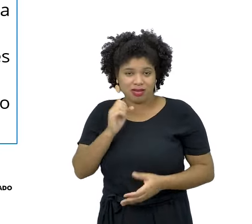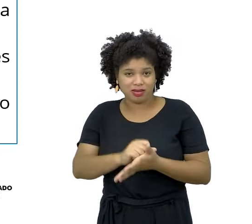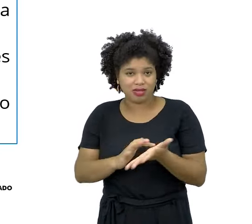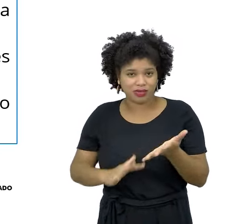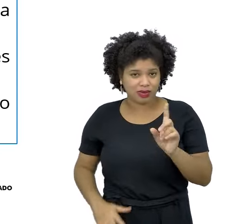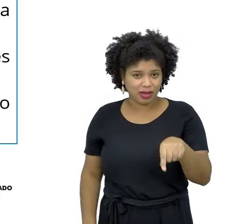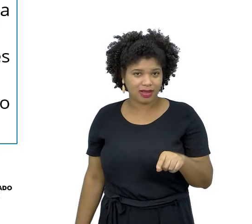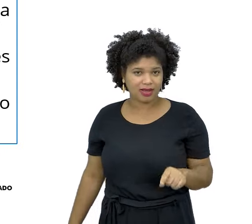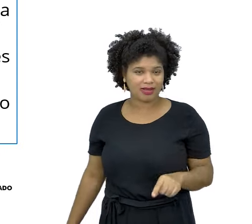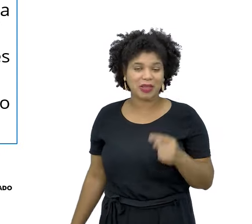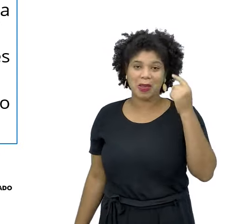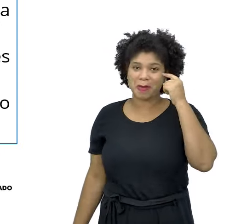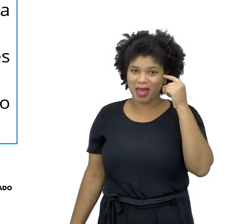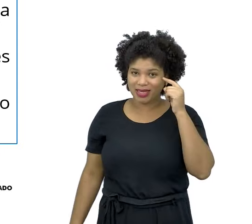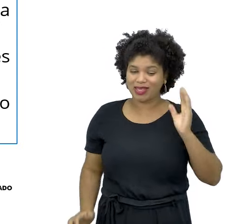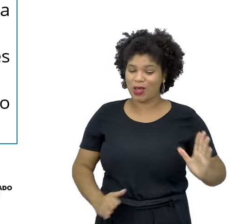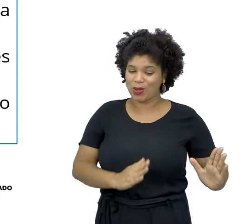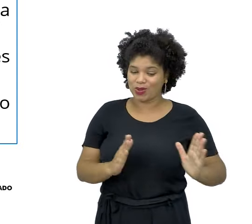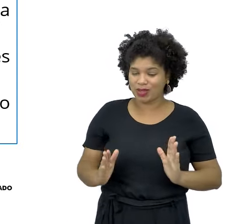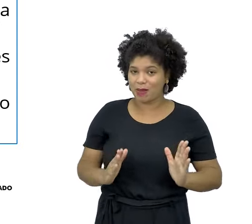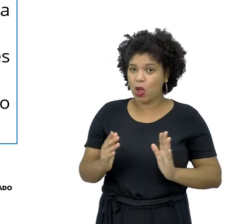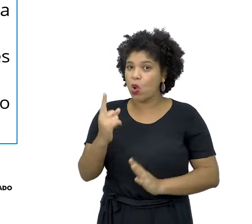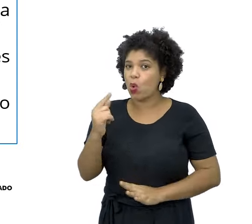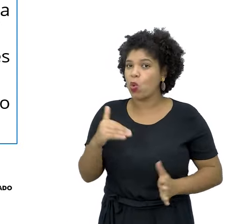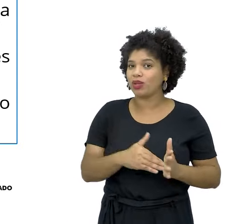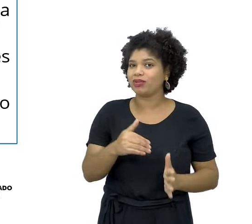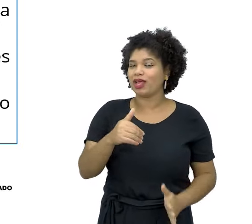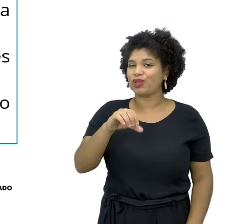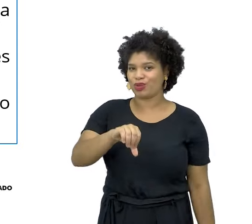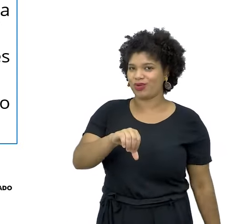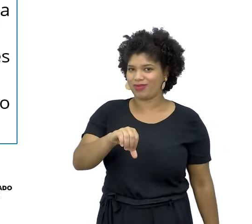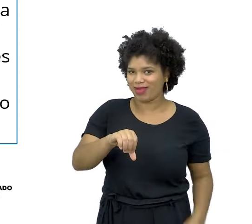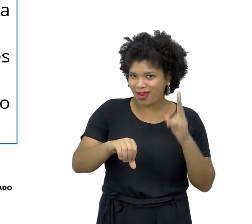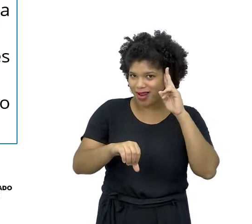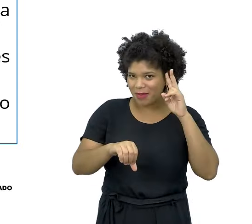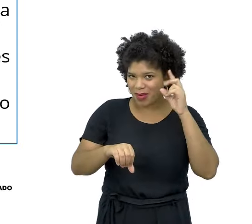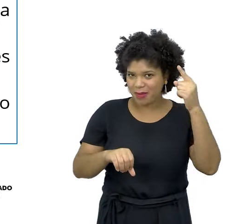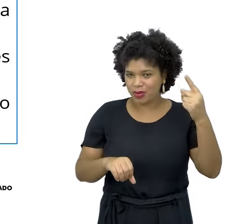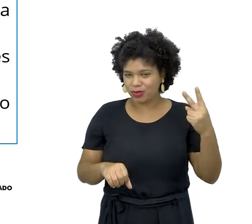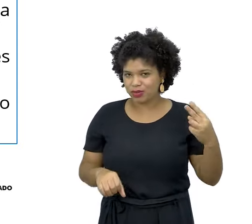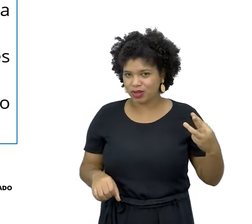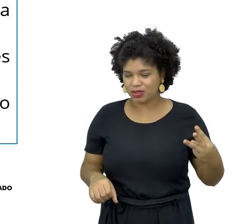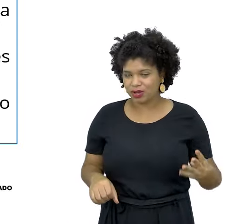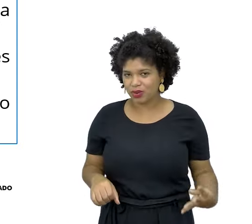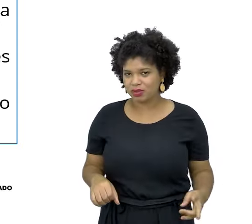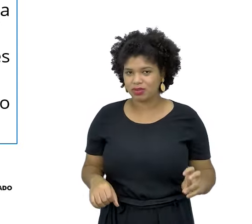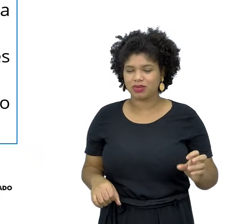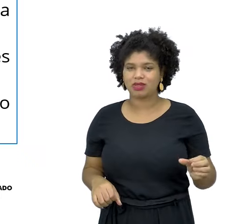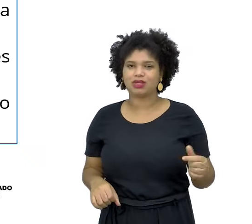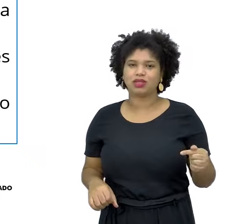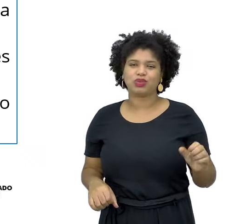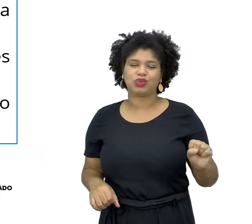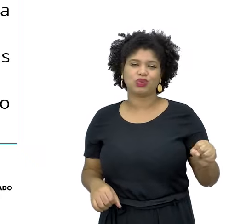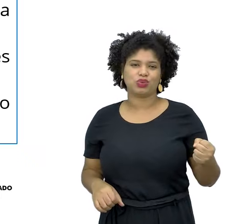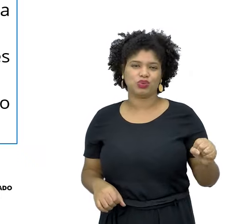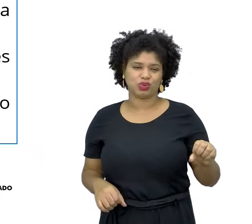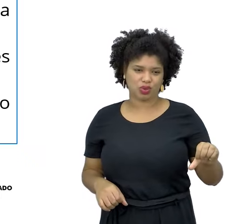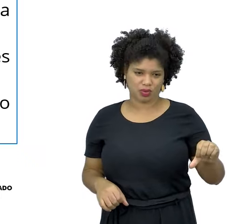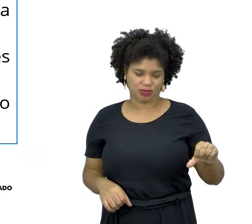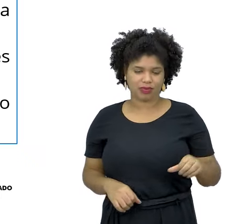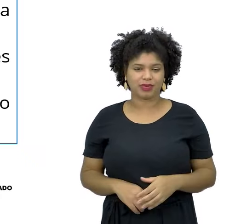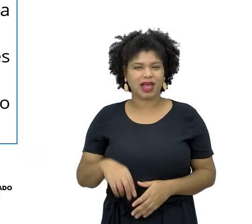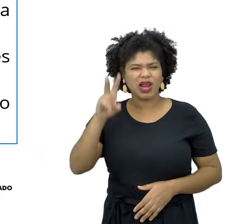Pensem naquelas etapas, da 1 até 9, que lá tem lá na observação, lá na etapa, se não me engano, na